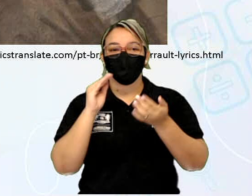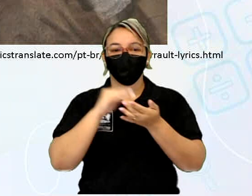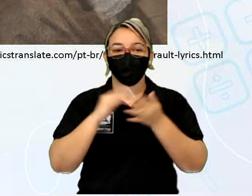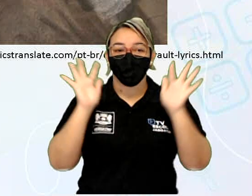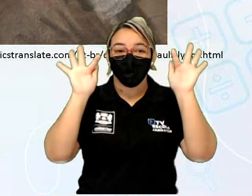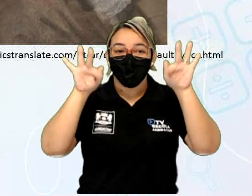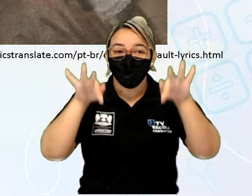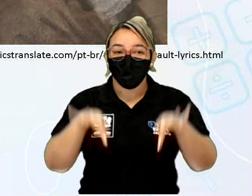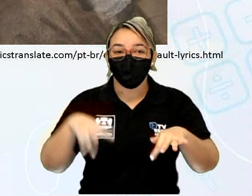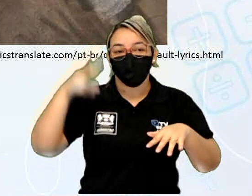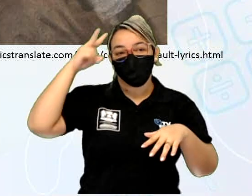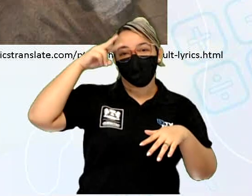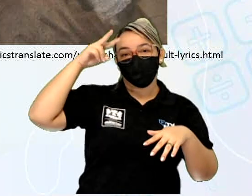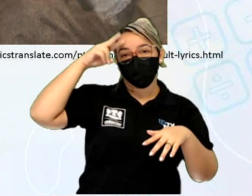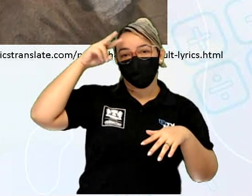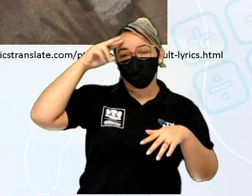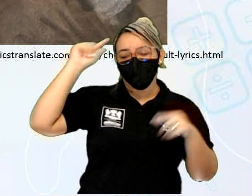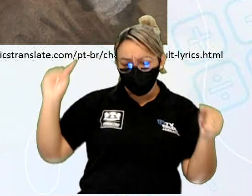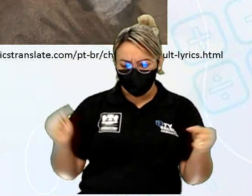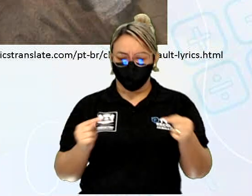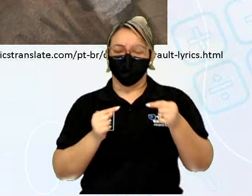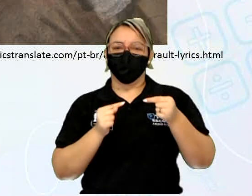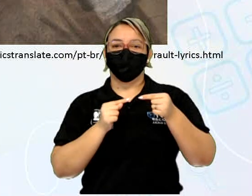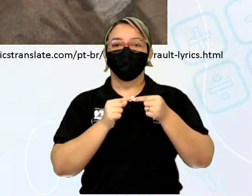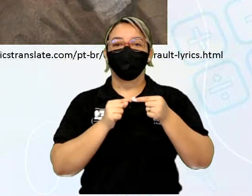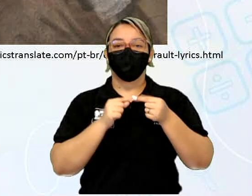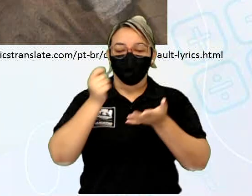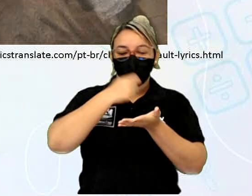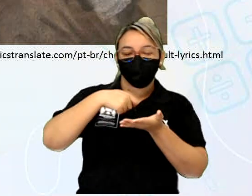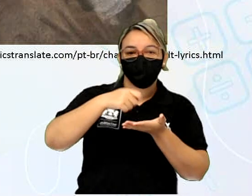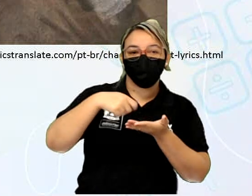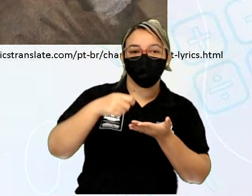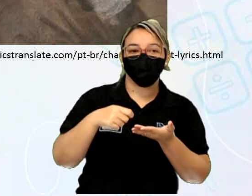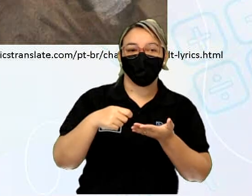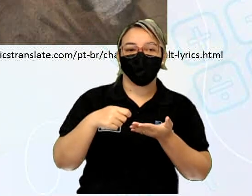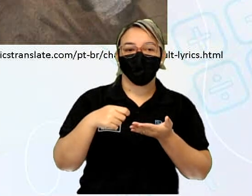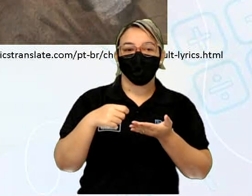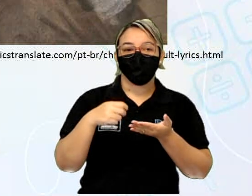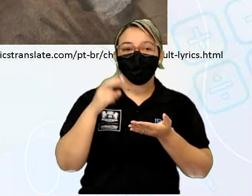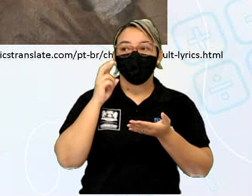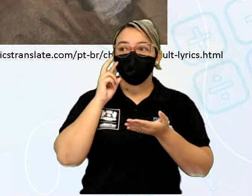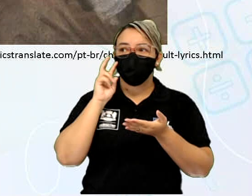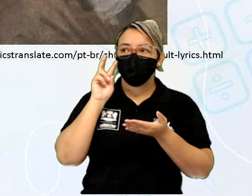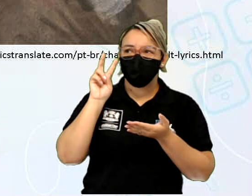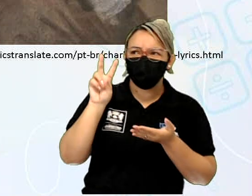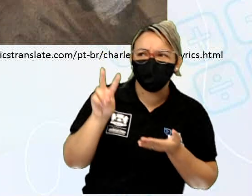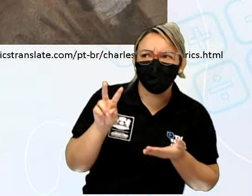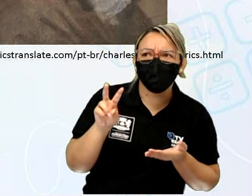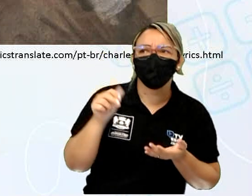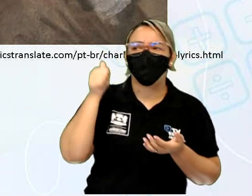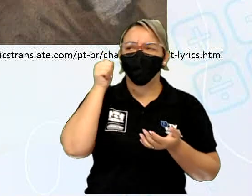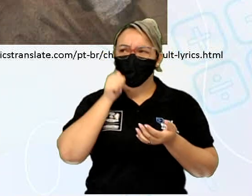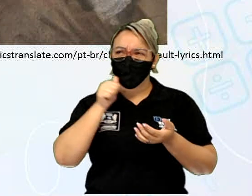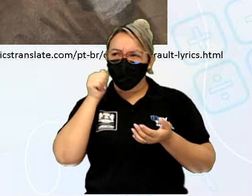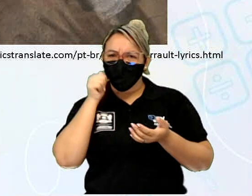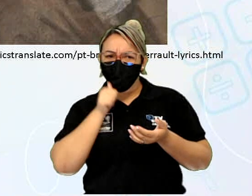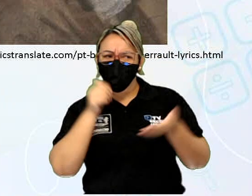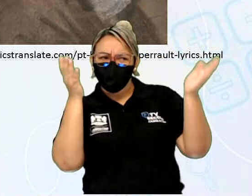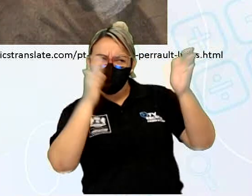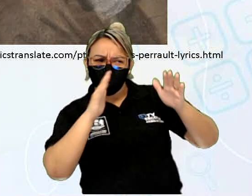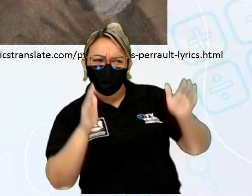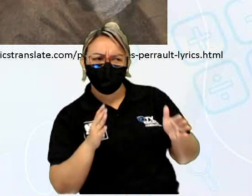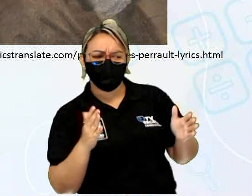história, com uma moral. E ele escreve o seguinte: vemos aqui que as meninas, e sobretudo as